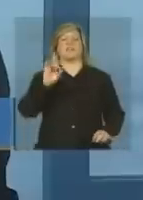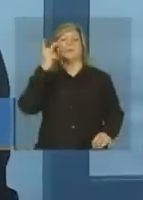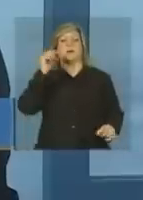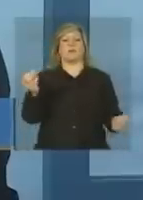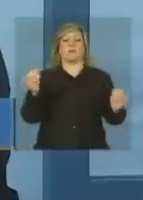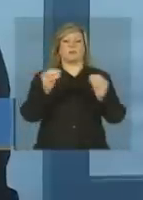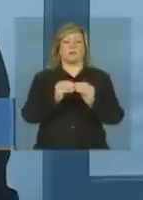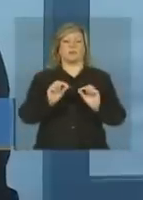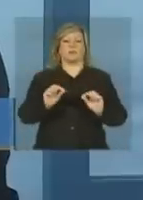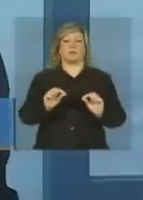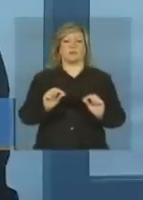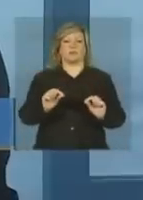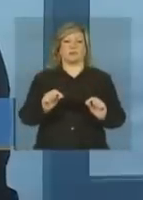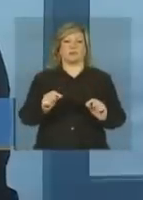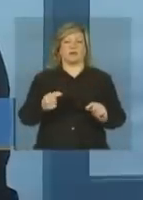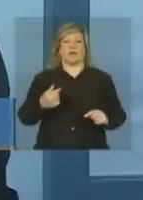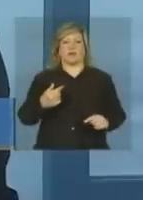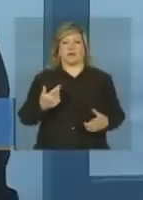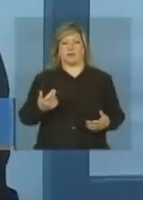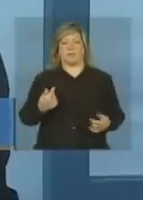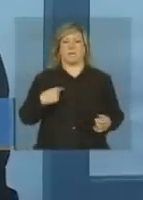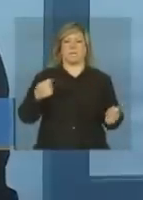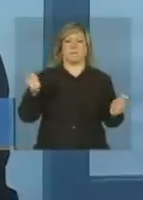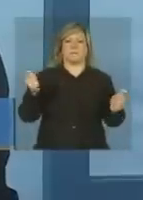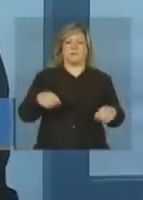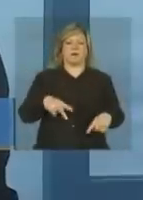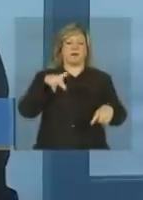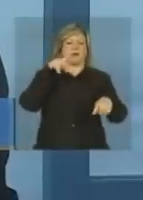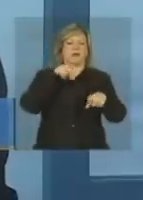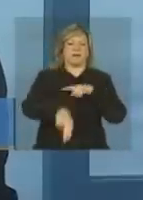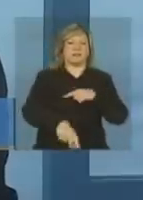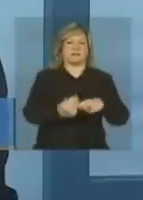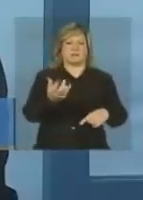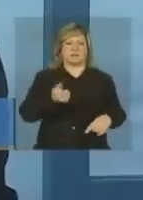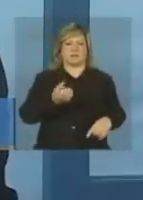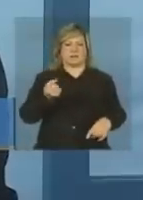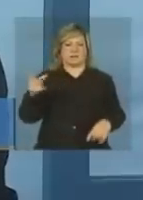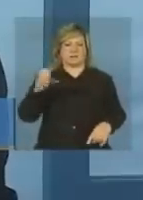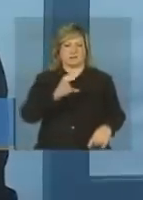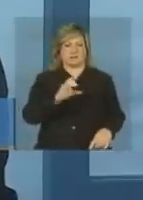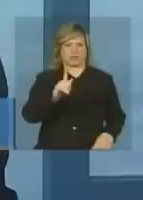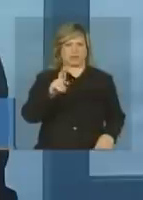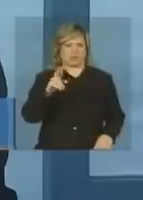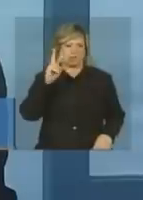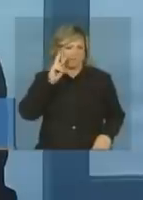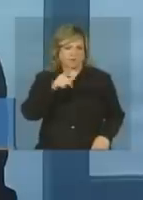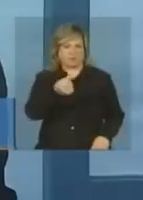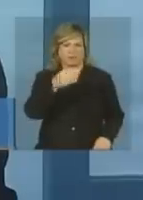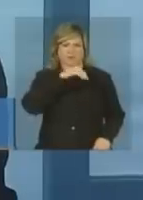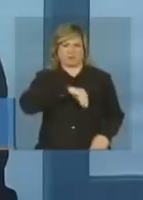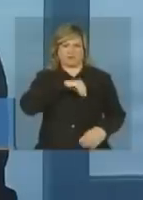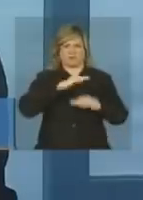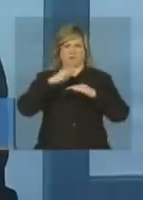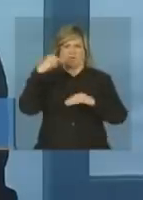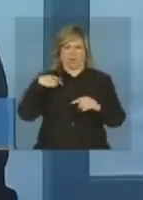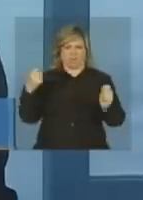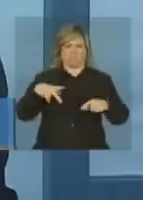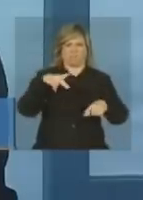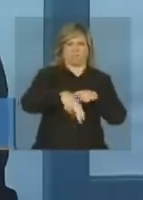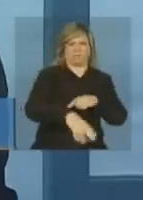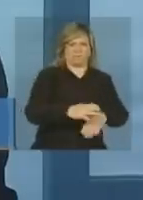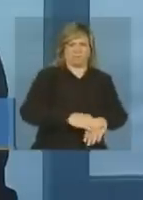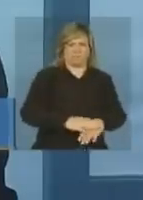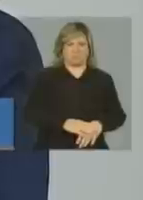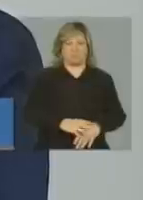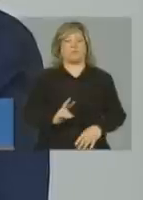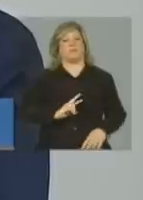complementar, posso cancelar o benefício de uma família identificada pela CGU com uma renda per capita superior?